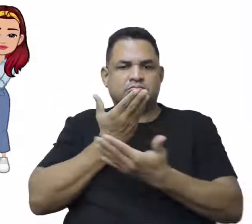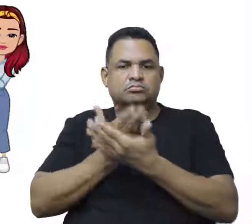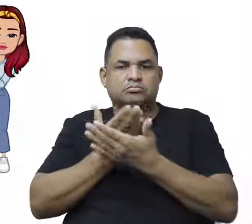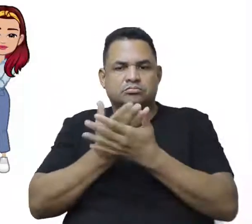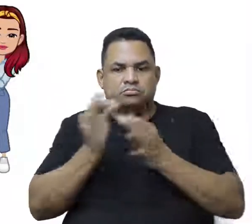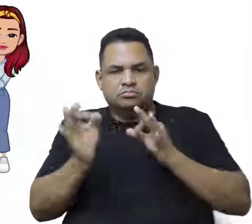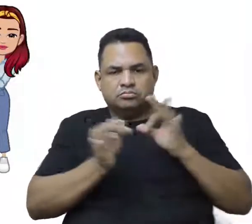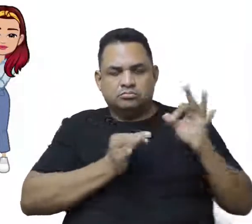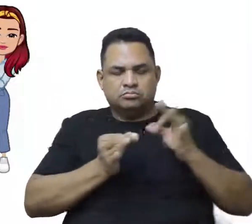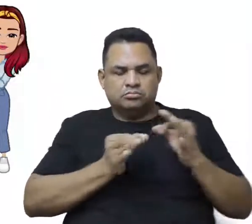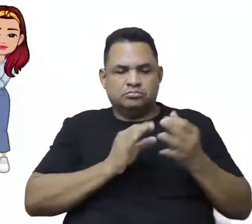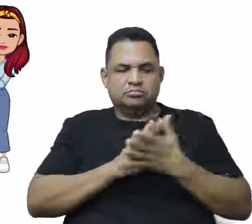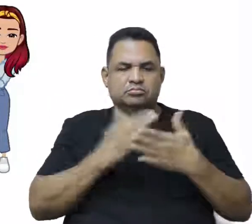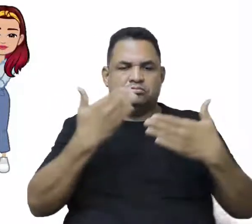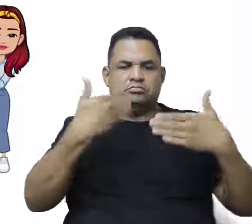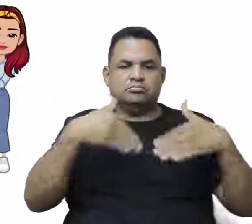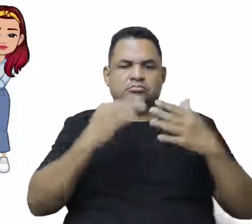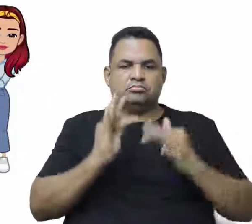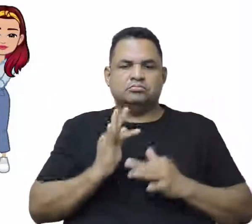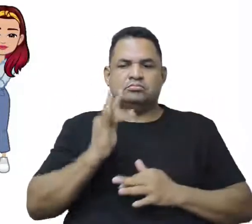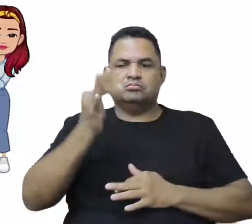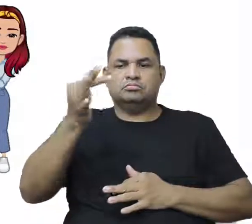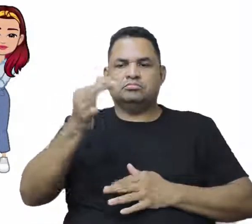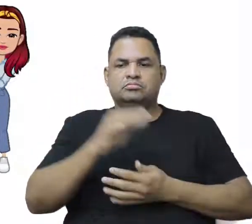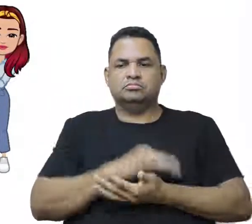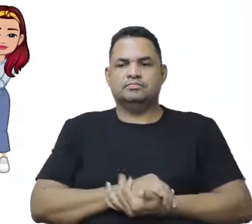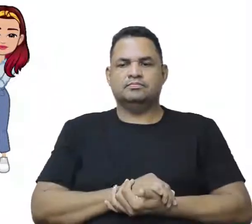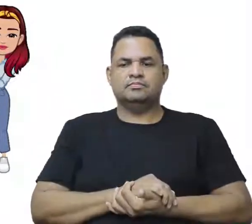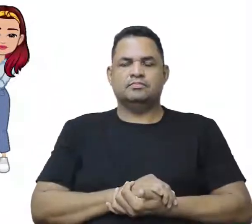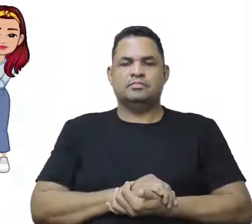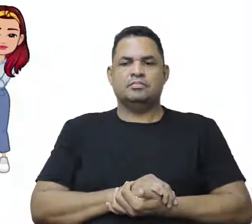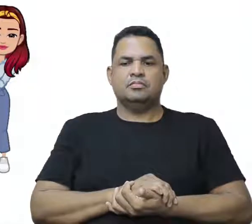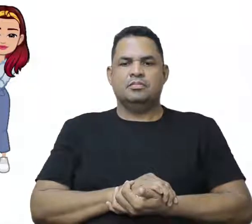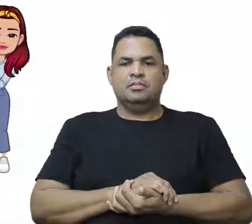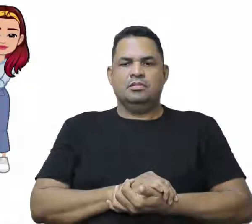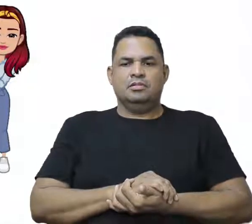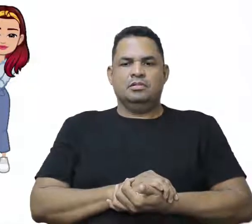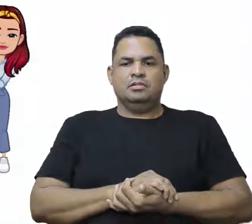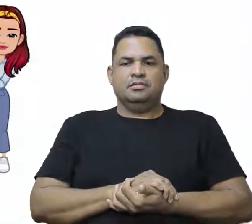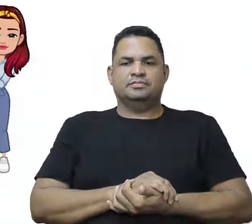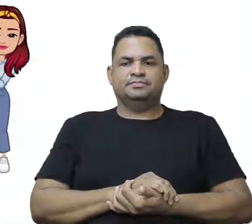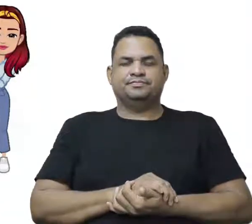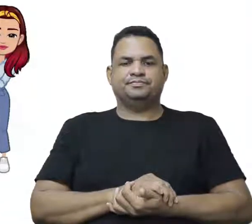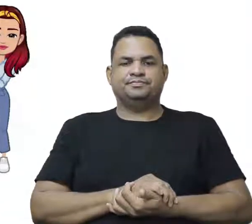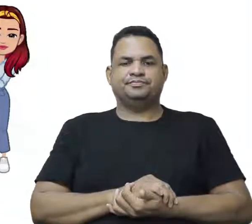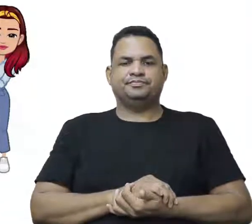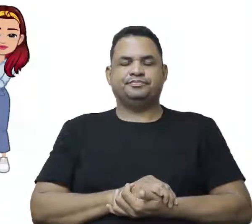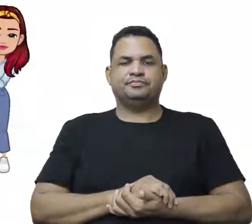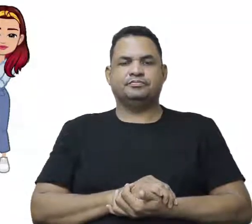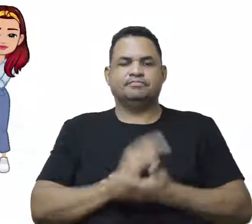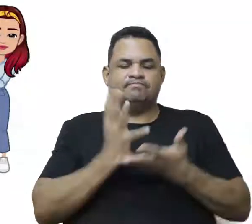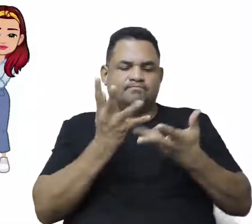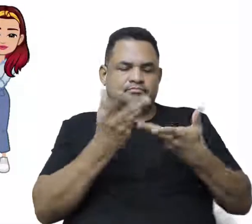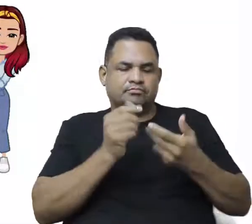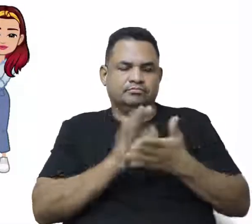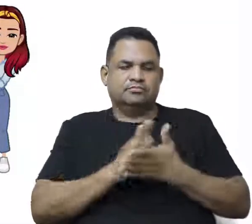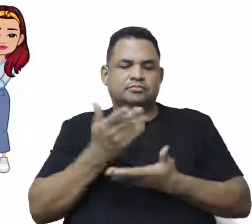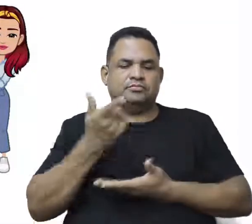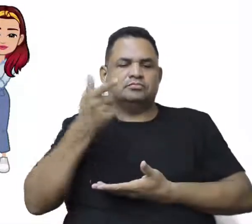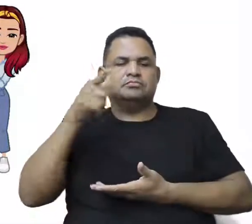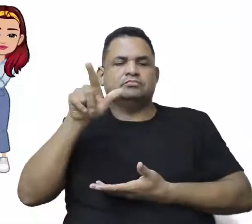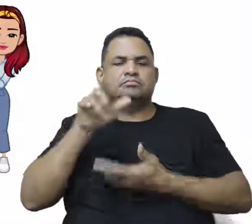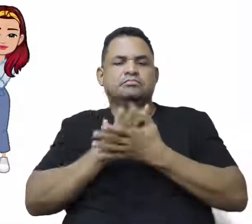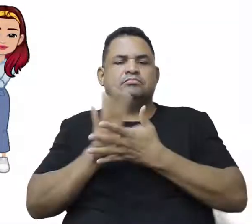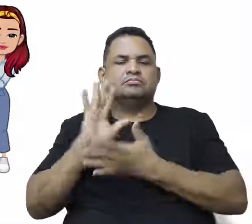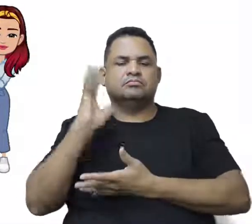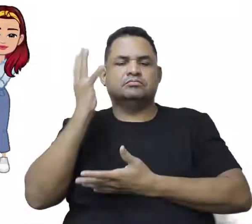estudos e a preparação para as provas futuras. Olha que interessante. Então, a habilidade é que o aluno consiga solucionar. E